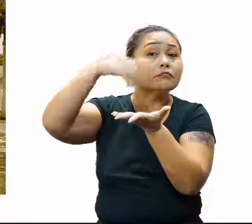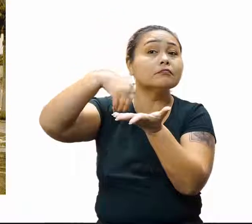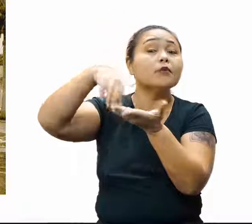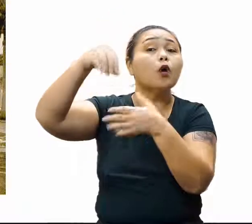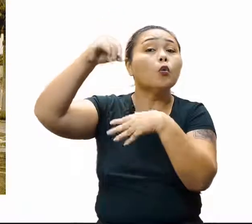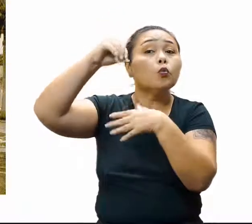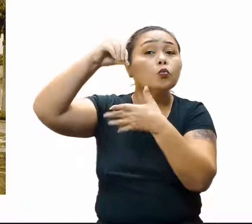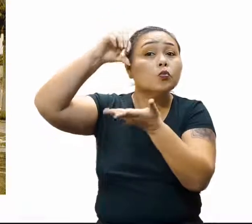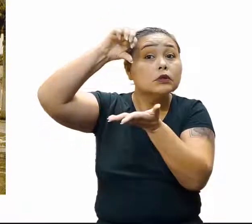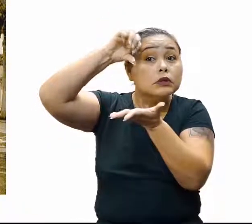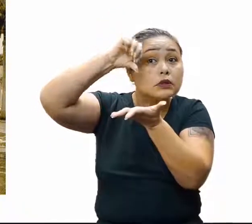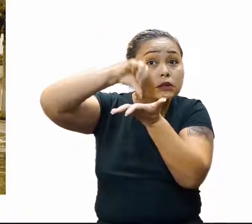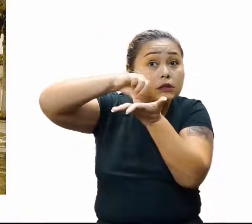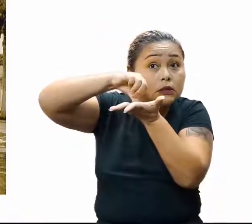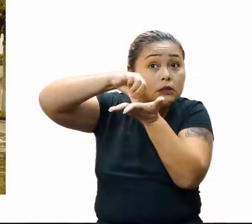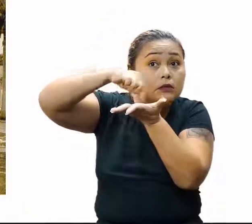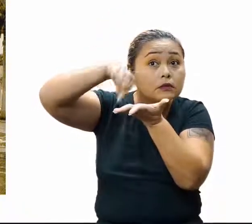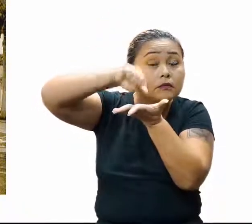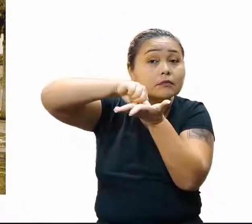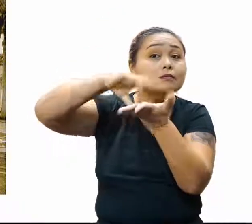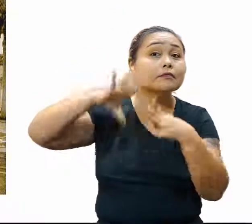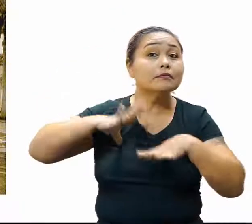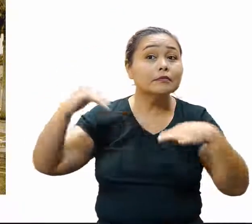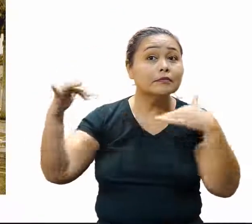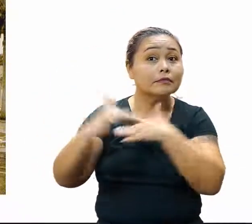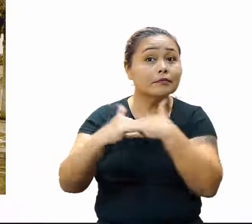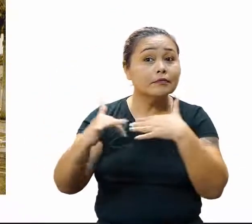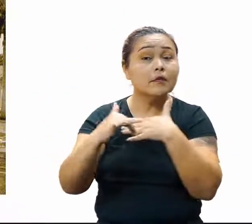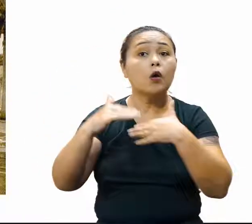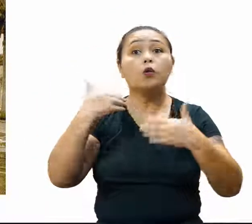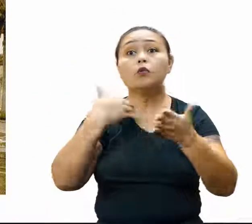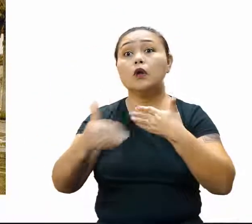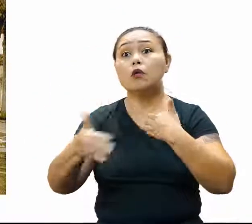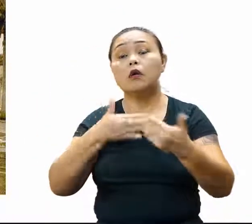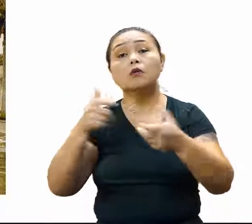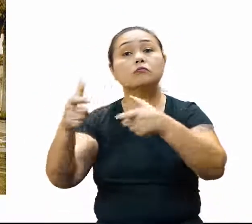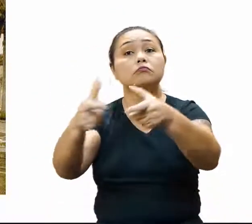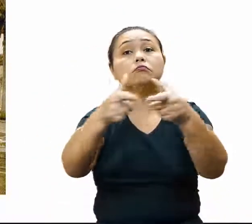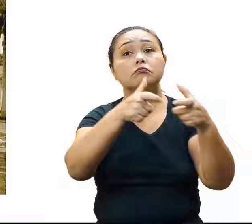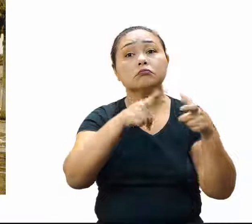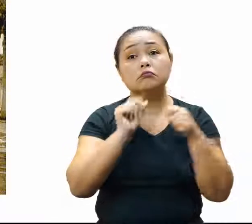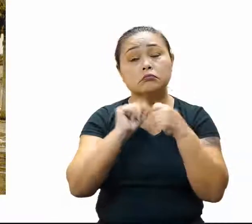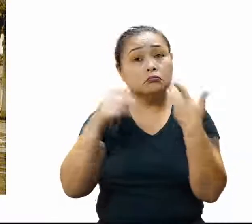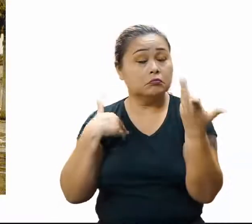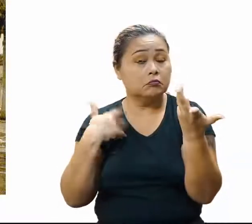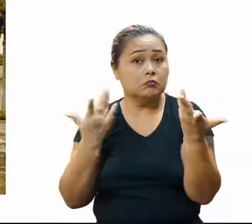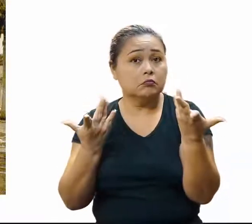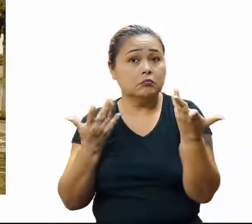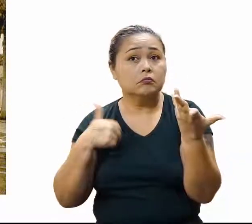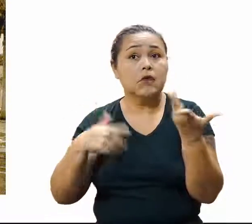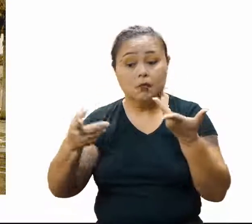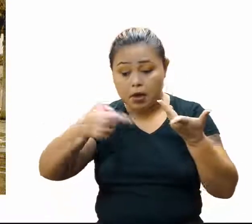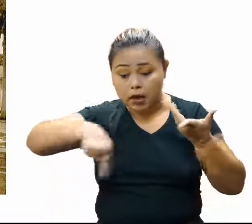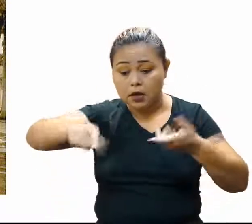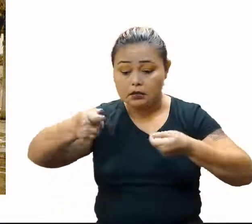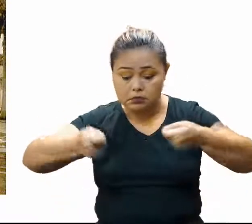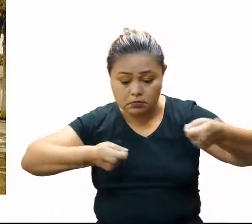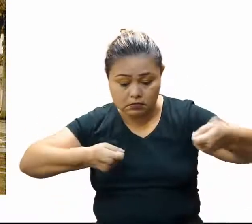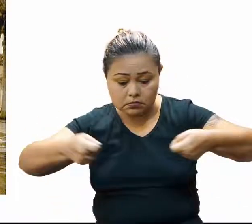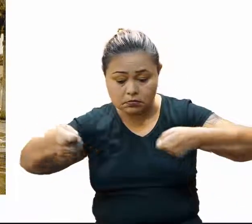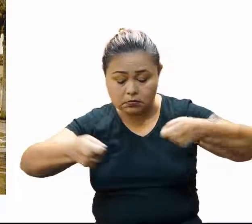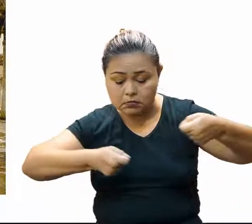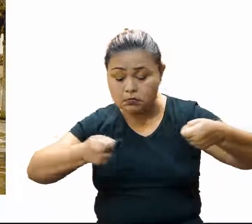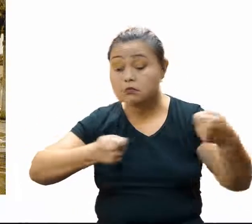E, claro, em toda e qualquer região, ainda mais região de garimpo, pessoas irão morrer